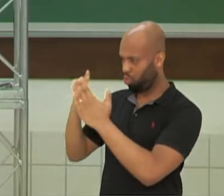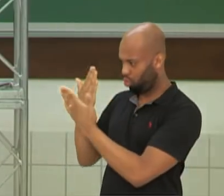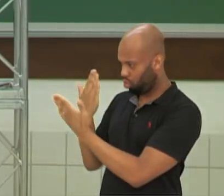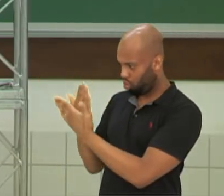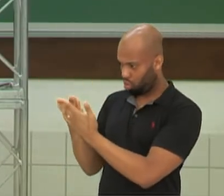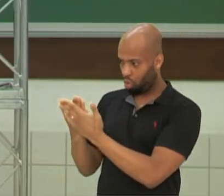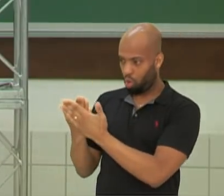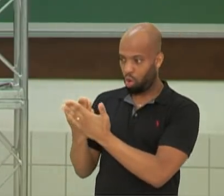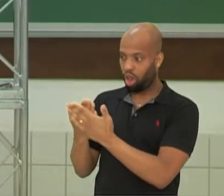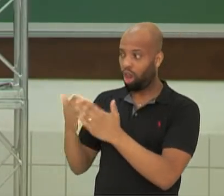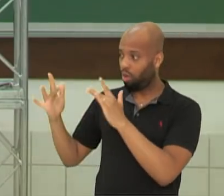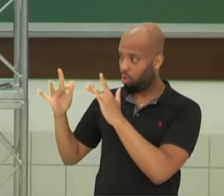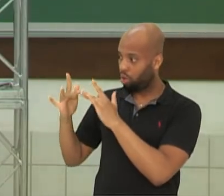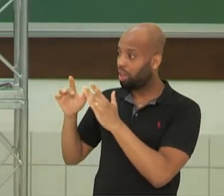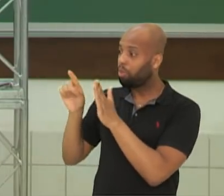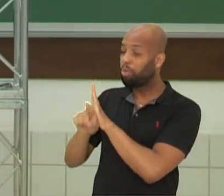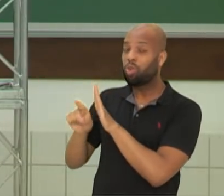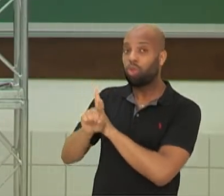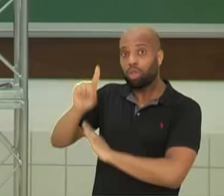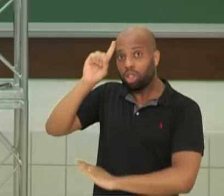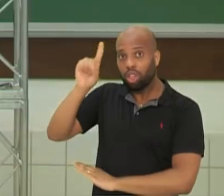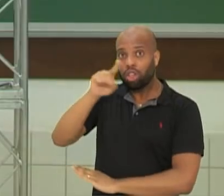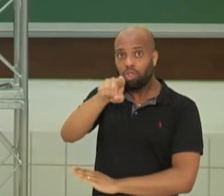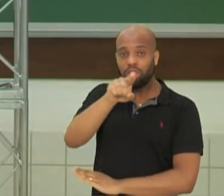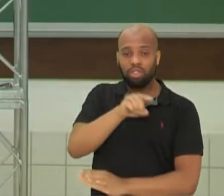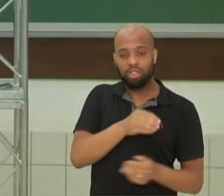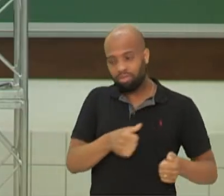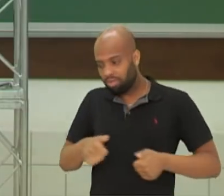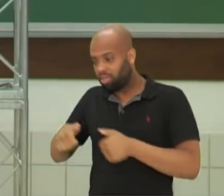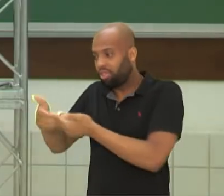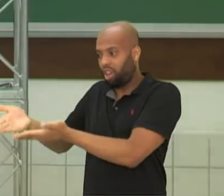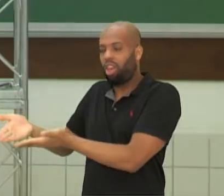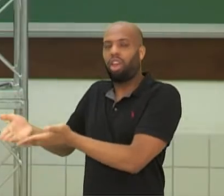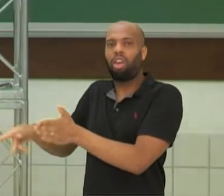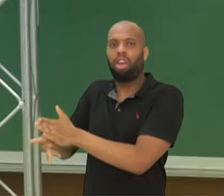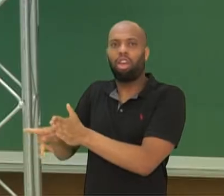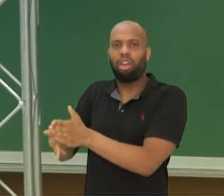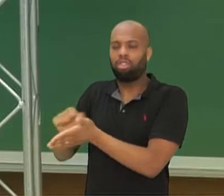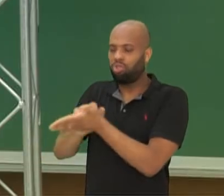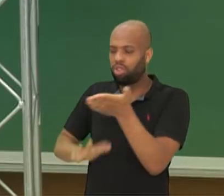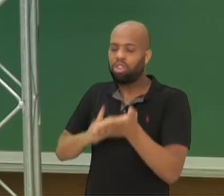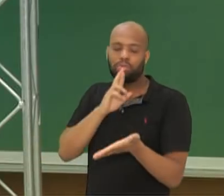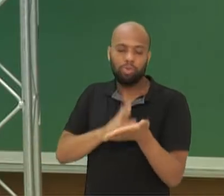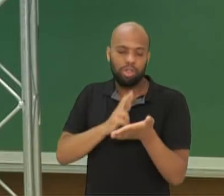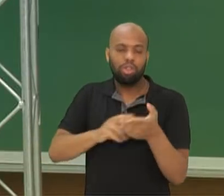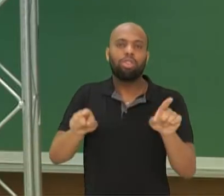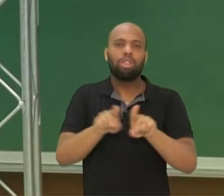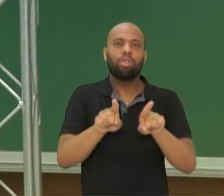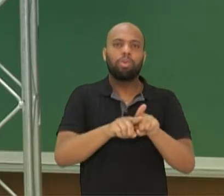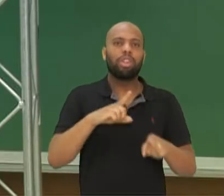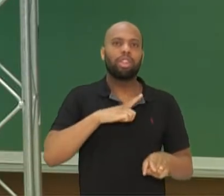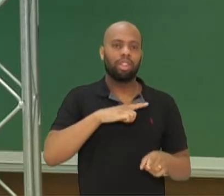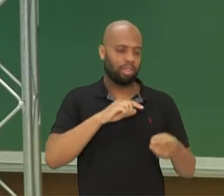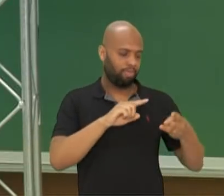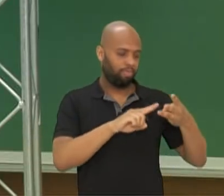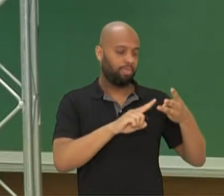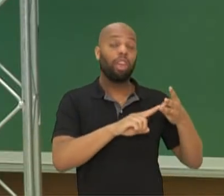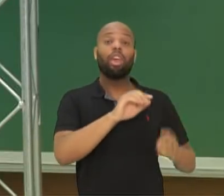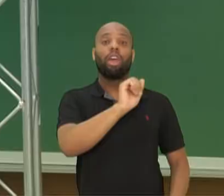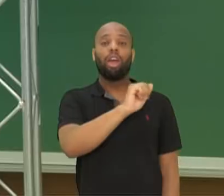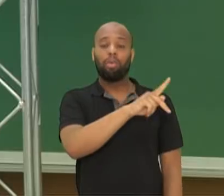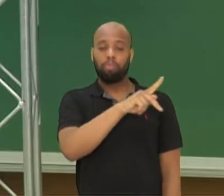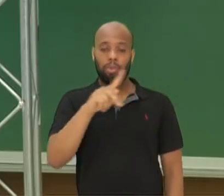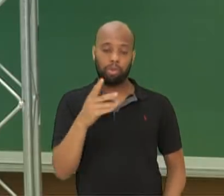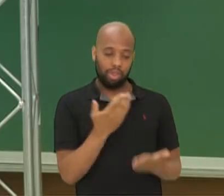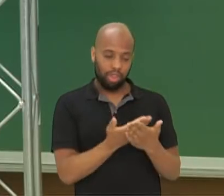você entregar essas atividades resolvidas. Beleza? Não esquece que a gente também tem um aplicativo Aula Paraná. Você precisa entrar